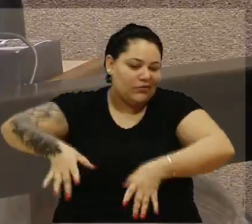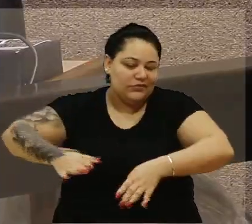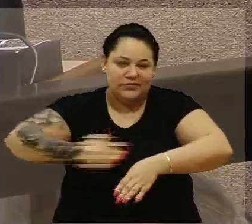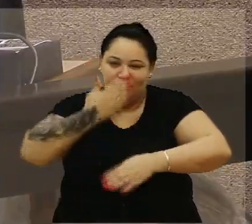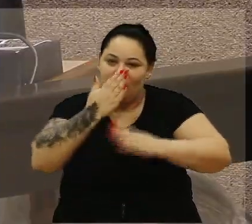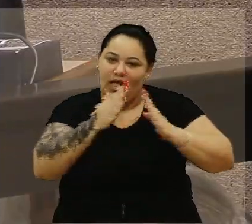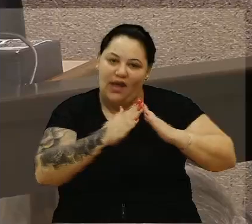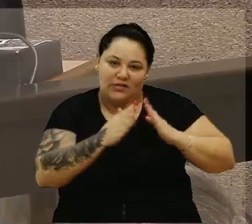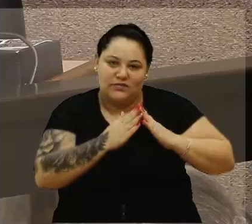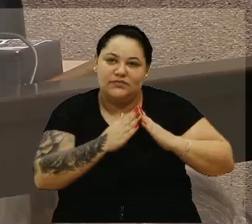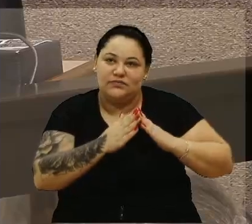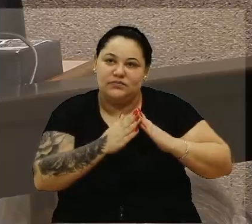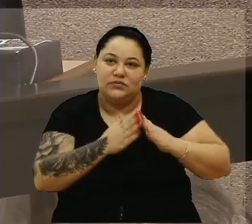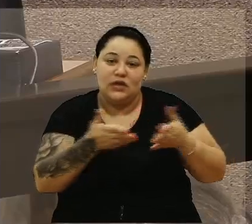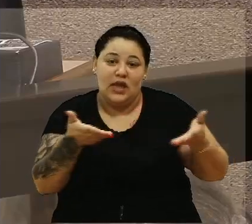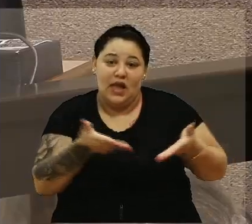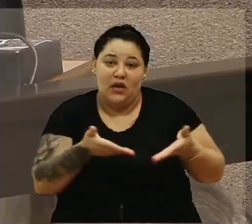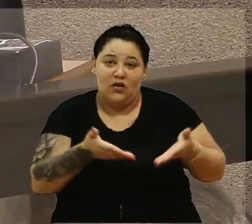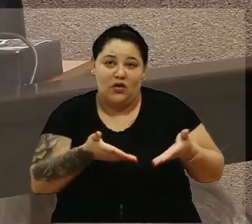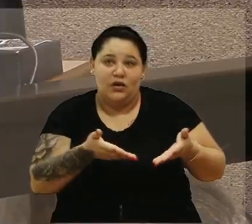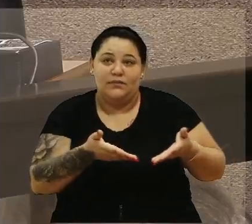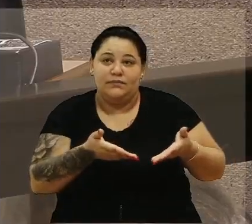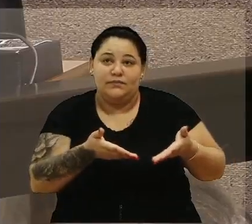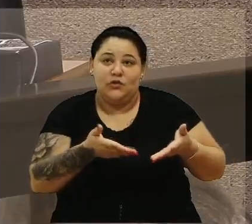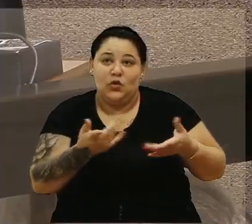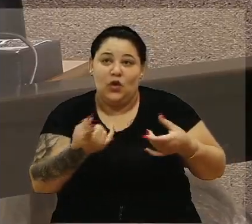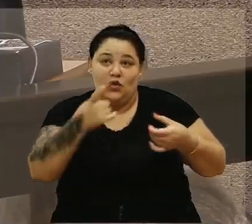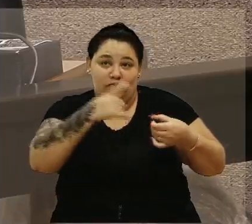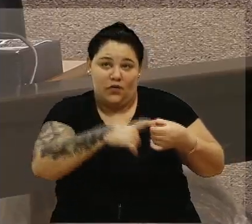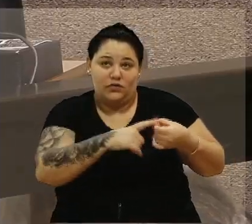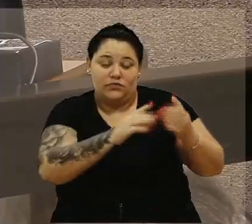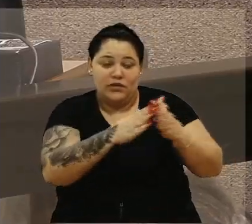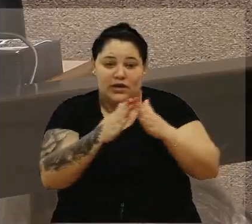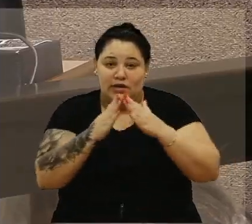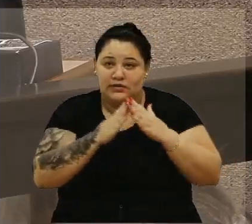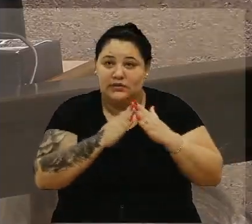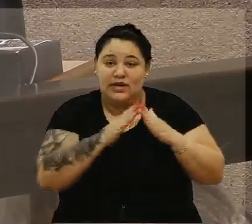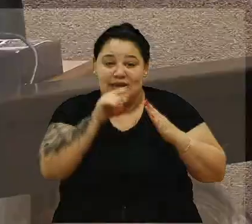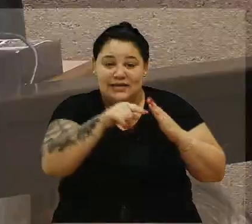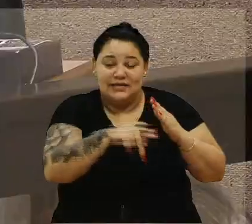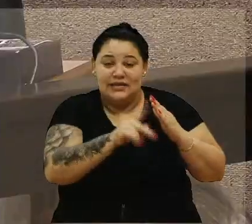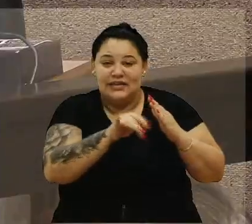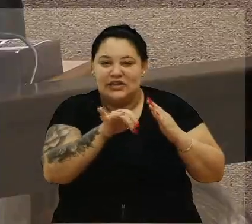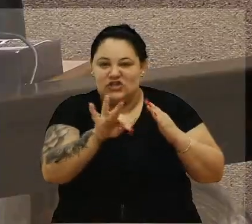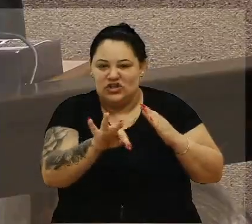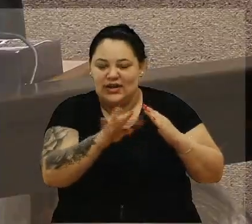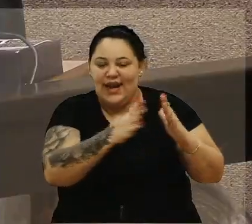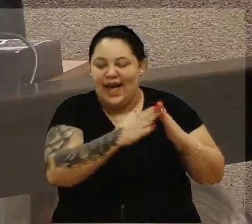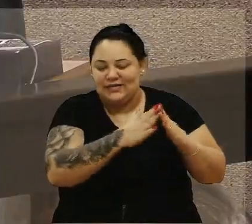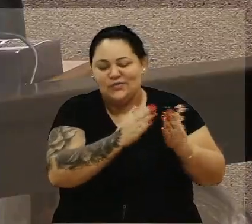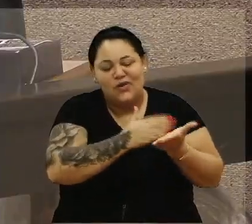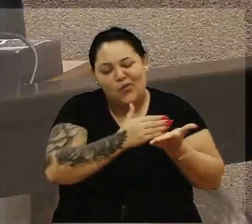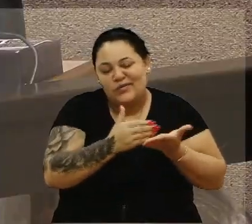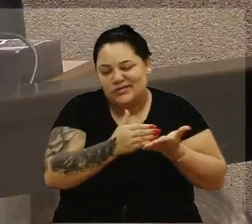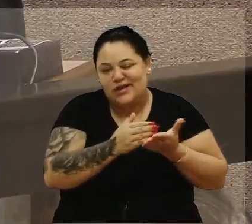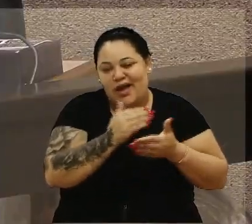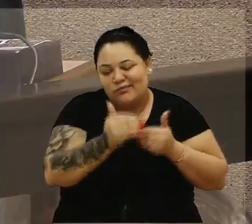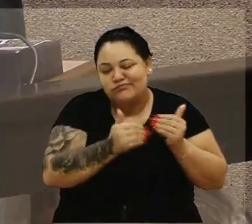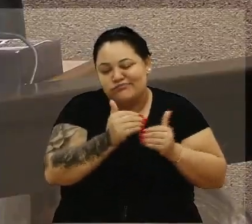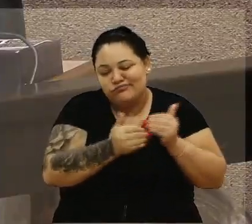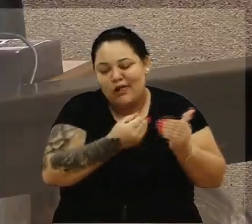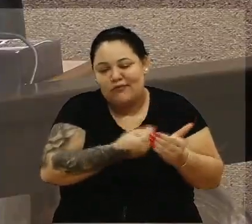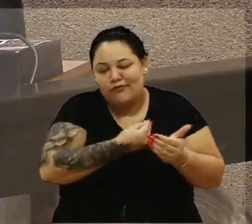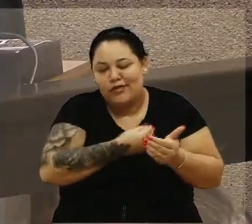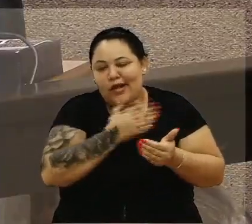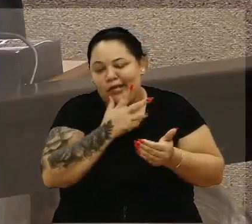da casa. E agora, então, com o retorno da habitação, esse kit casa para o início de reconstrução da vida deles. É um